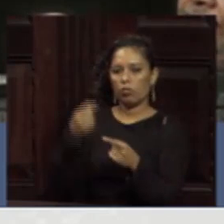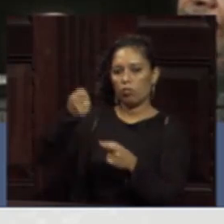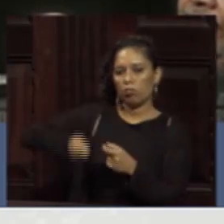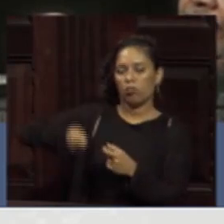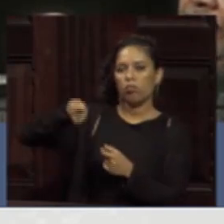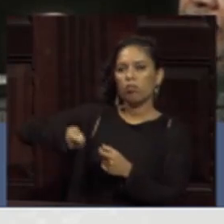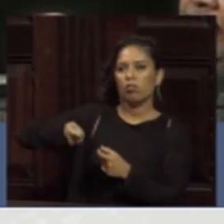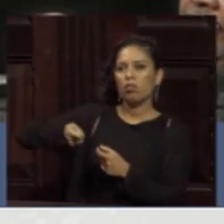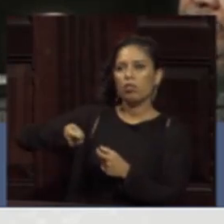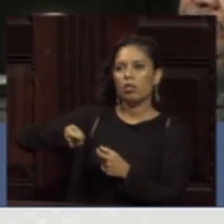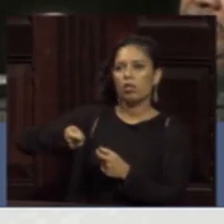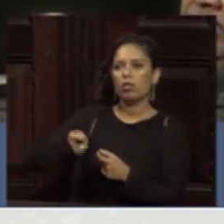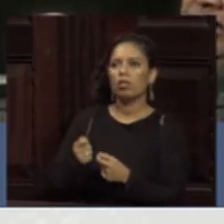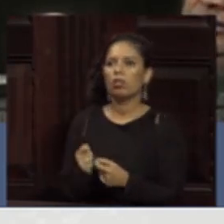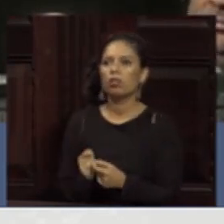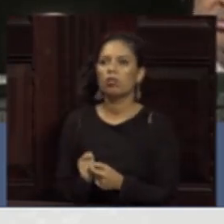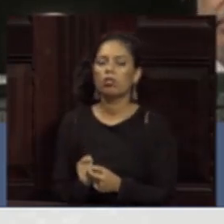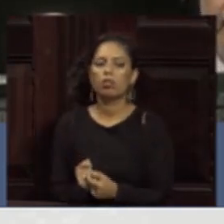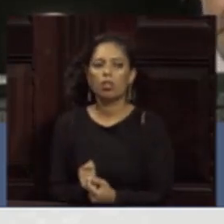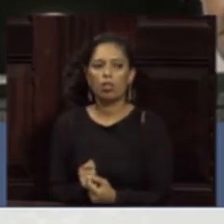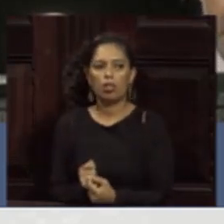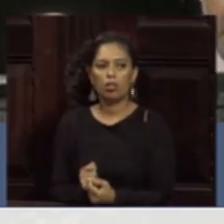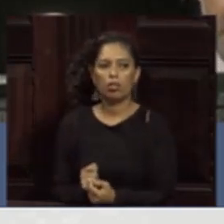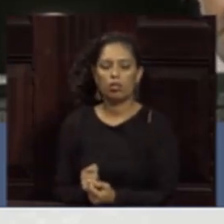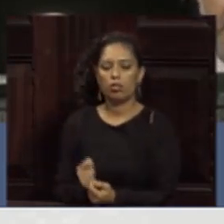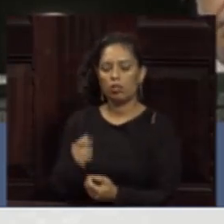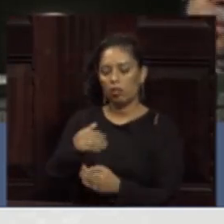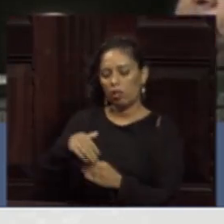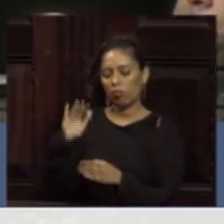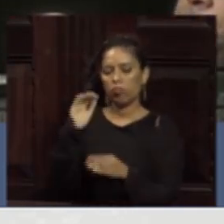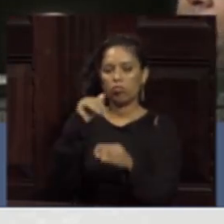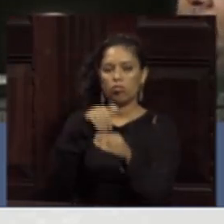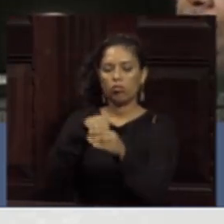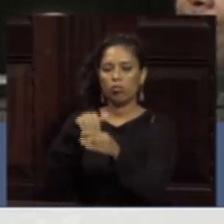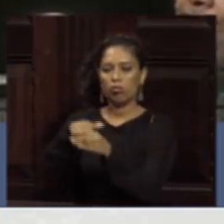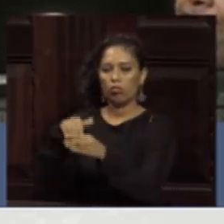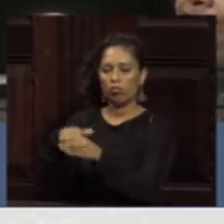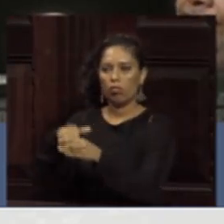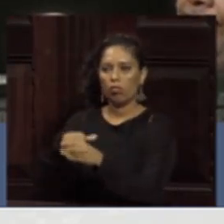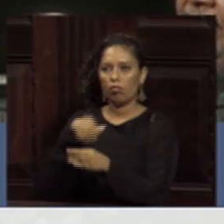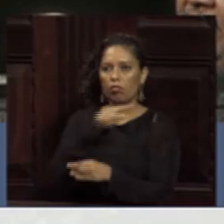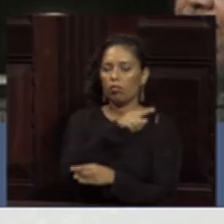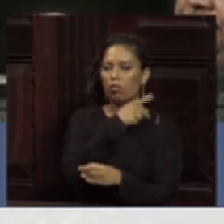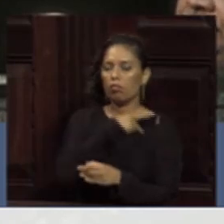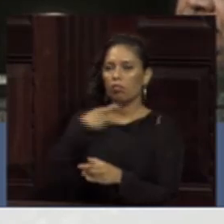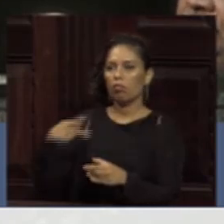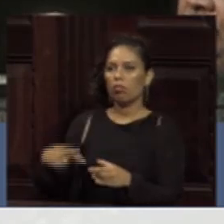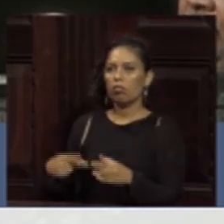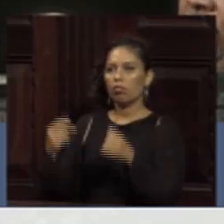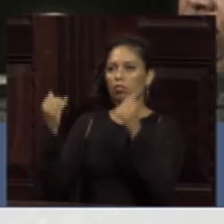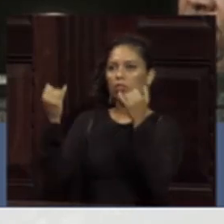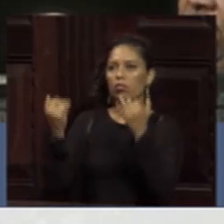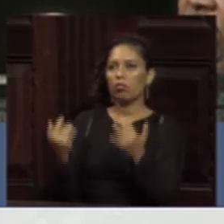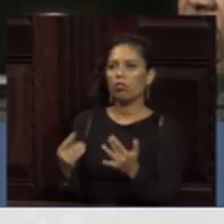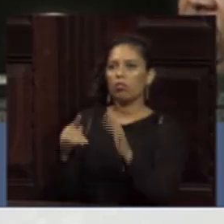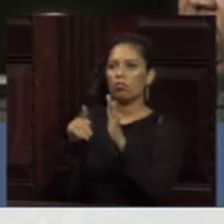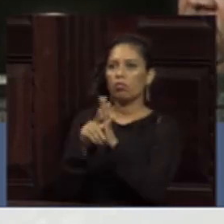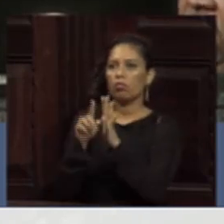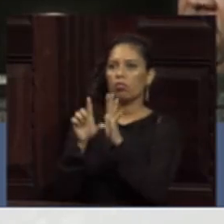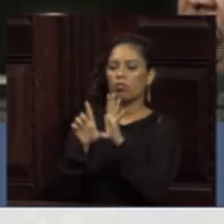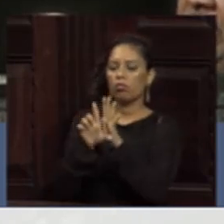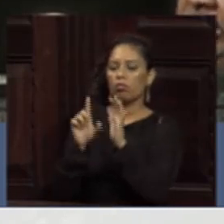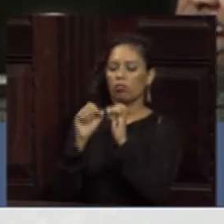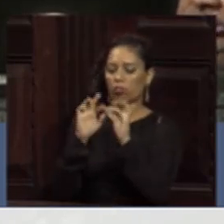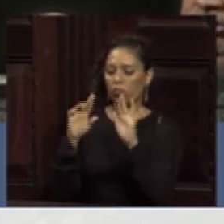instalação de mapas táteis e informações em braille nos locais que se especificam e dá outras